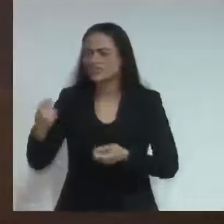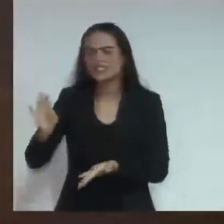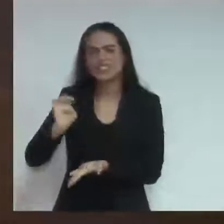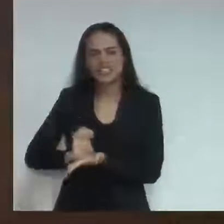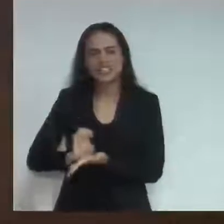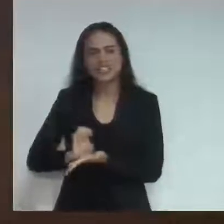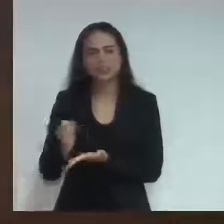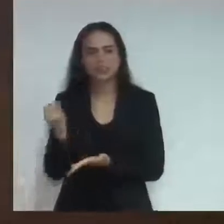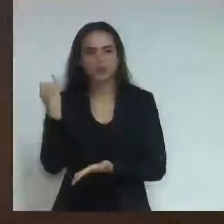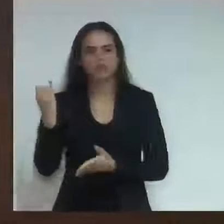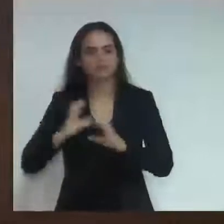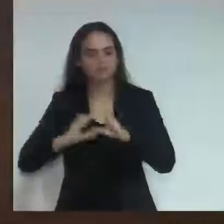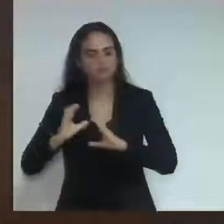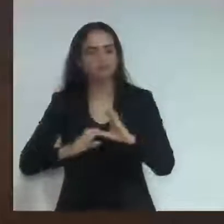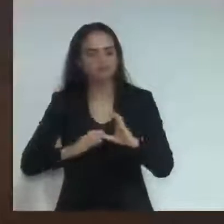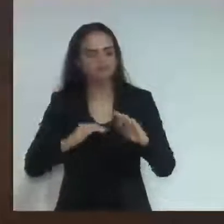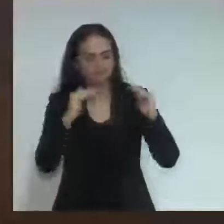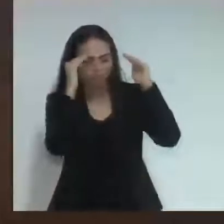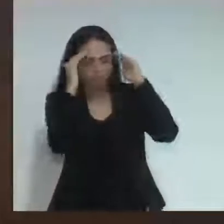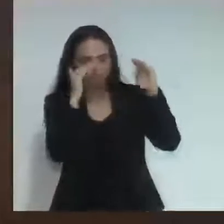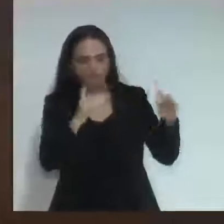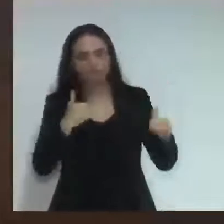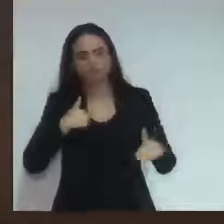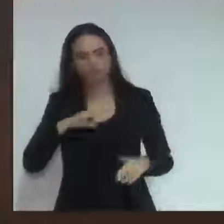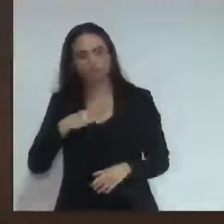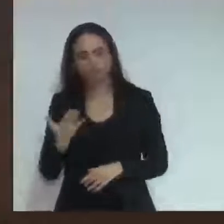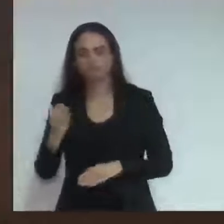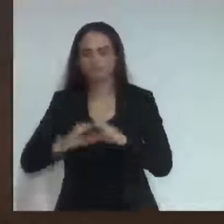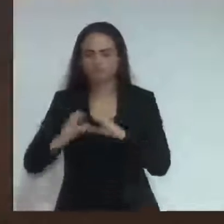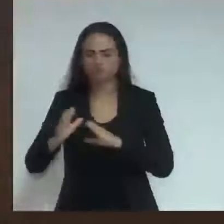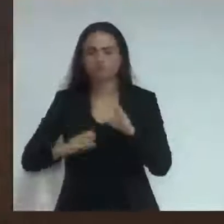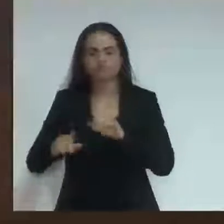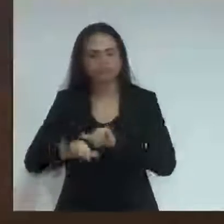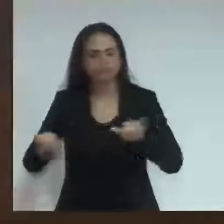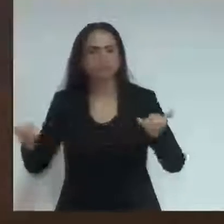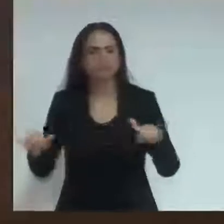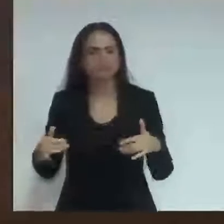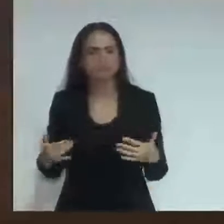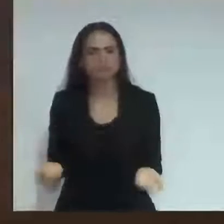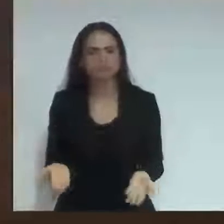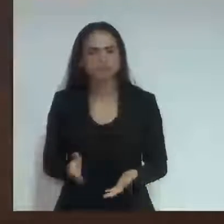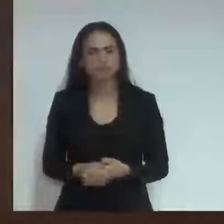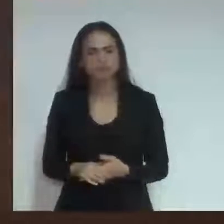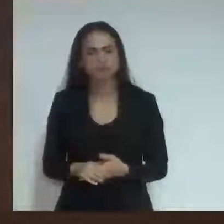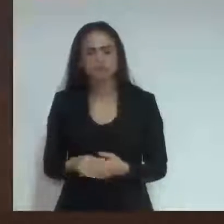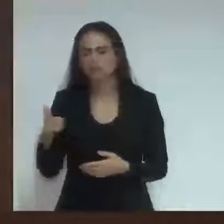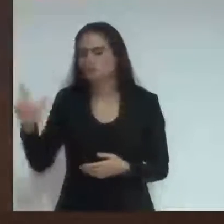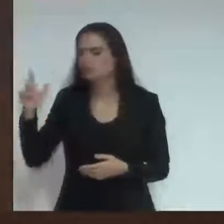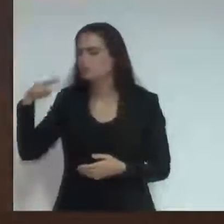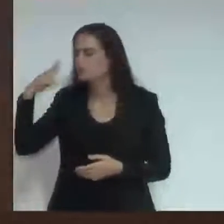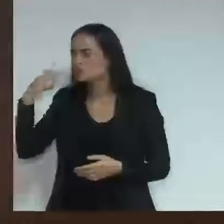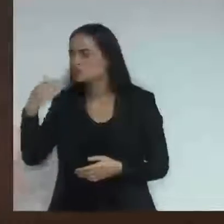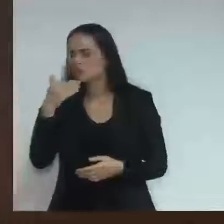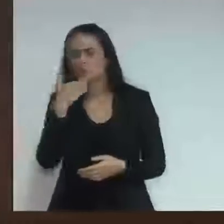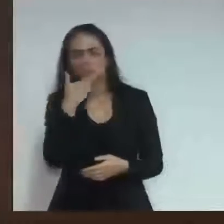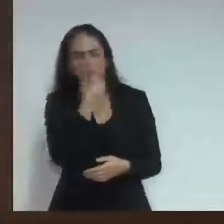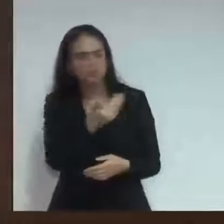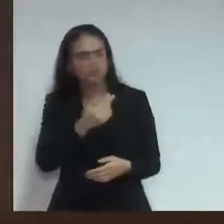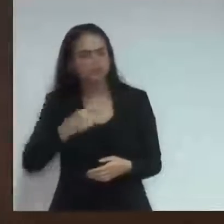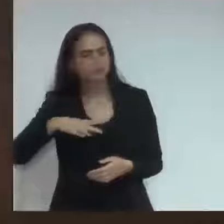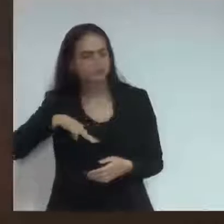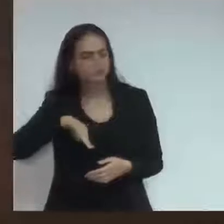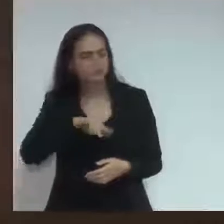na época, nessa casa aqui, o vereador Valdir Barreto, não me lembro se mais algum vereador foi fazer um pedido do Ministério Público, não teve problema